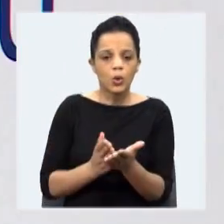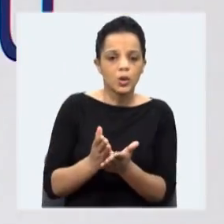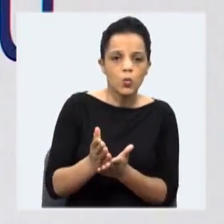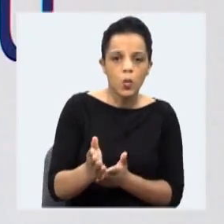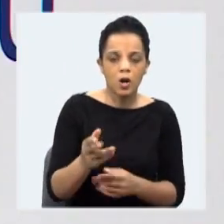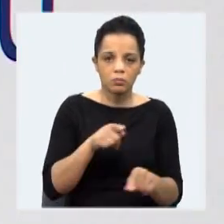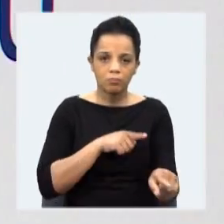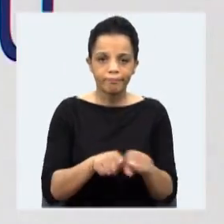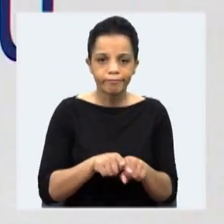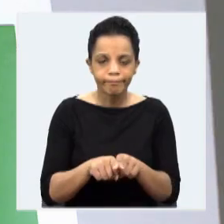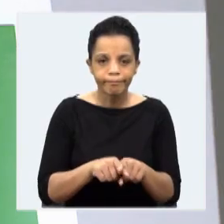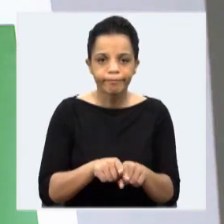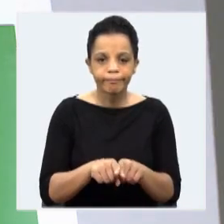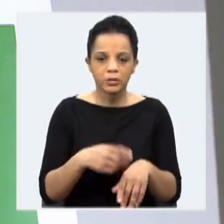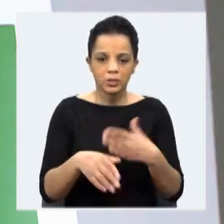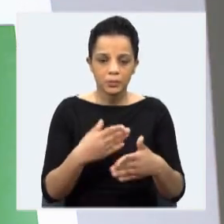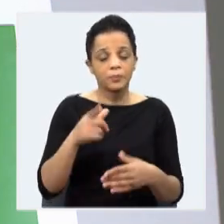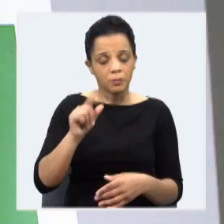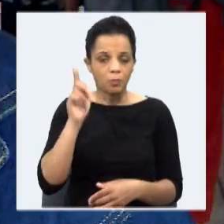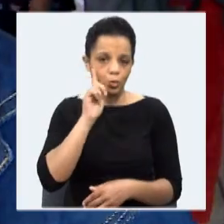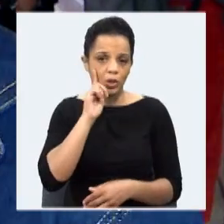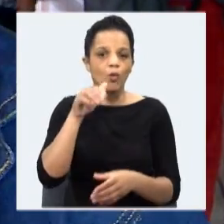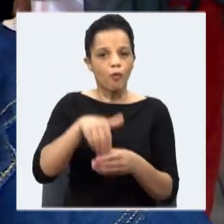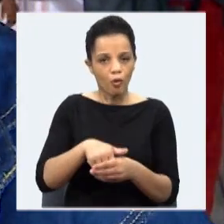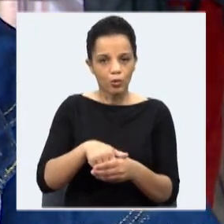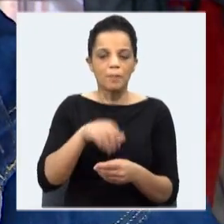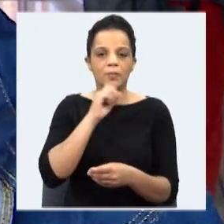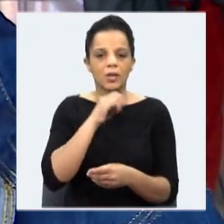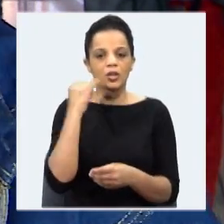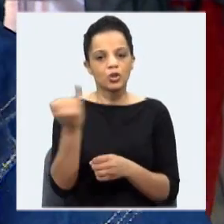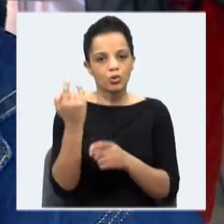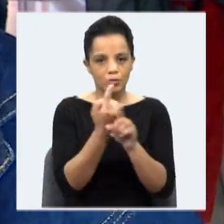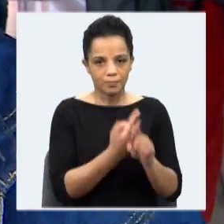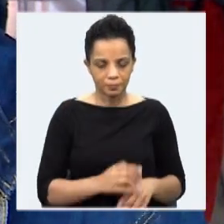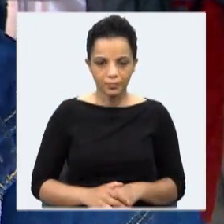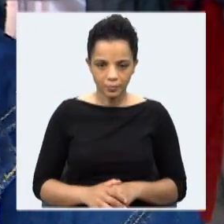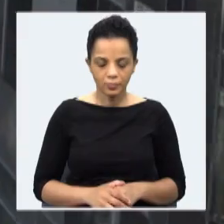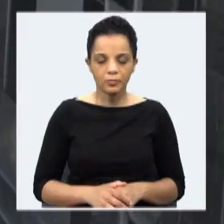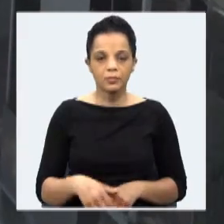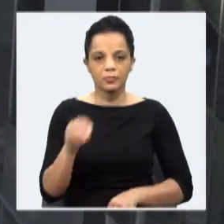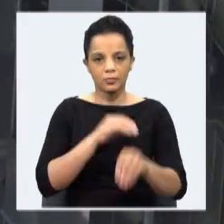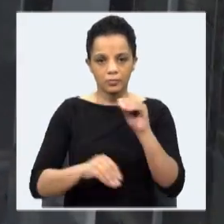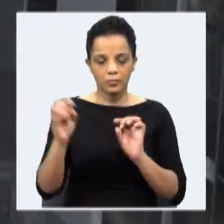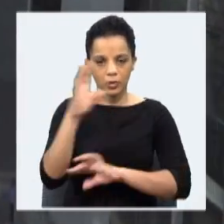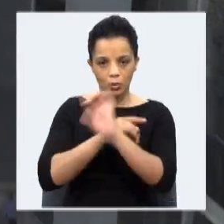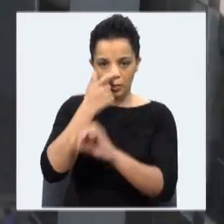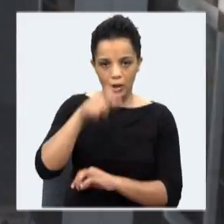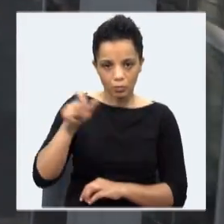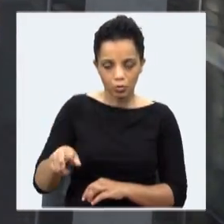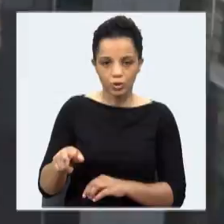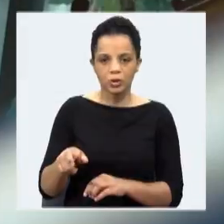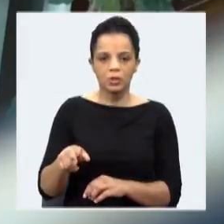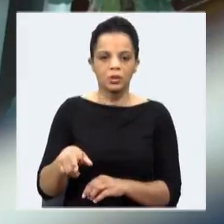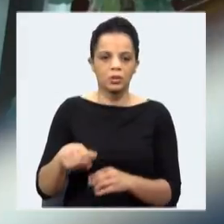ou vamos continuar a ir pela política, salvar bancos? E acho que é importante o voto para poder também tomar estas decisões. Nestas eleições